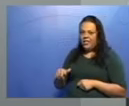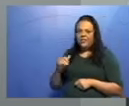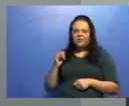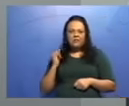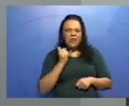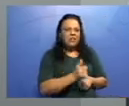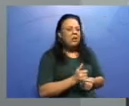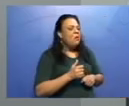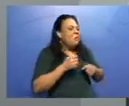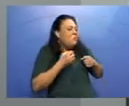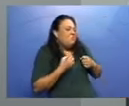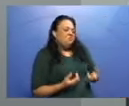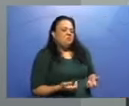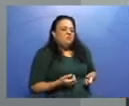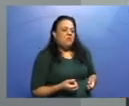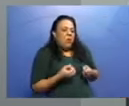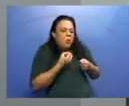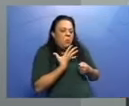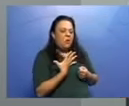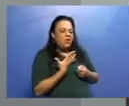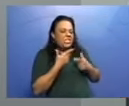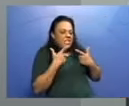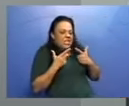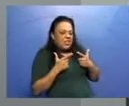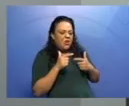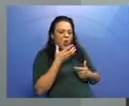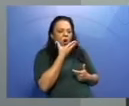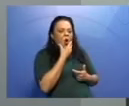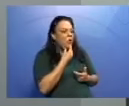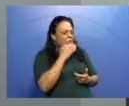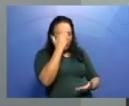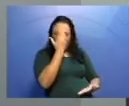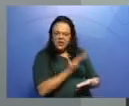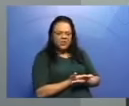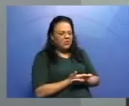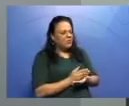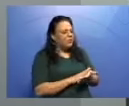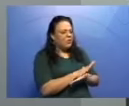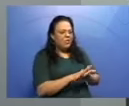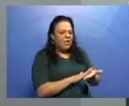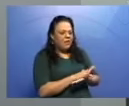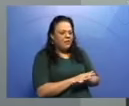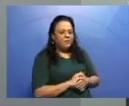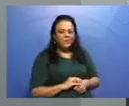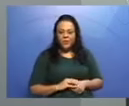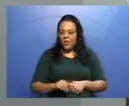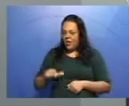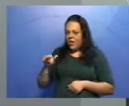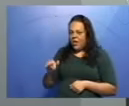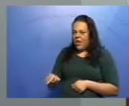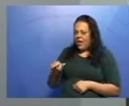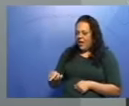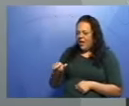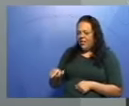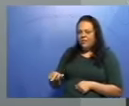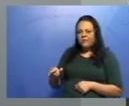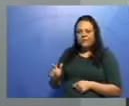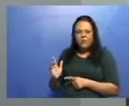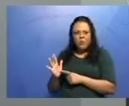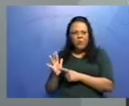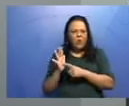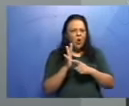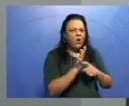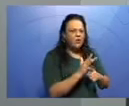acreditam nada mesmo. E o que acontece? Rita mostra o seu anseio, o